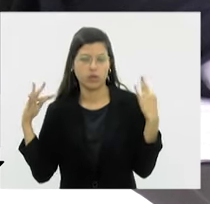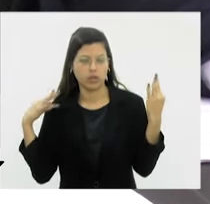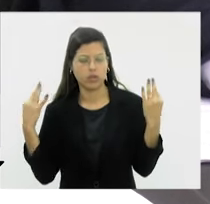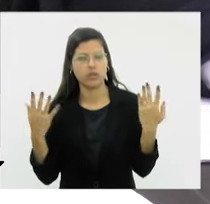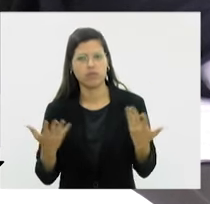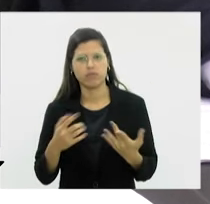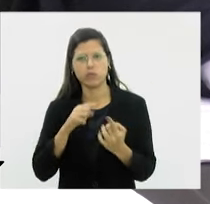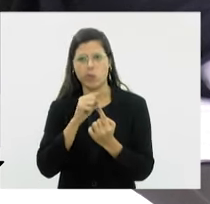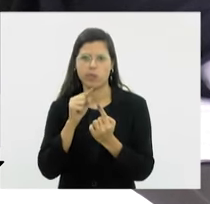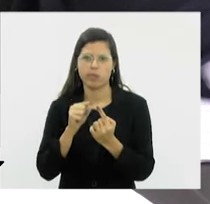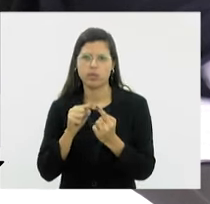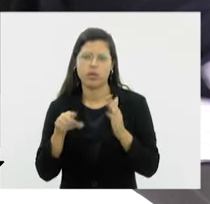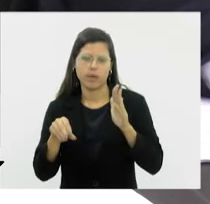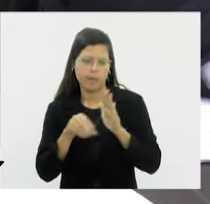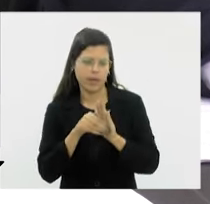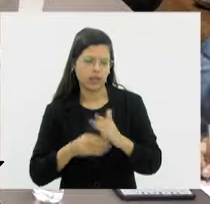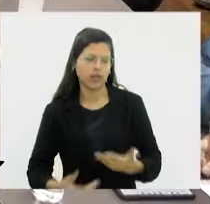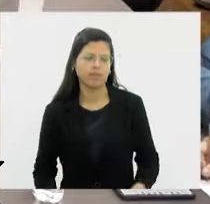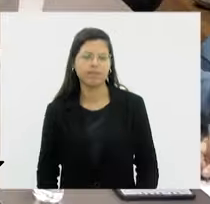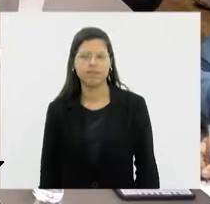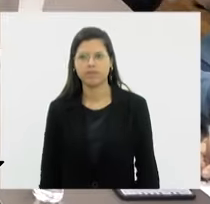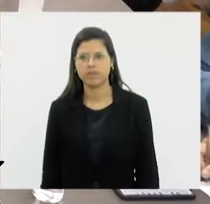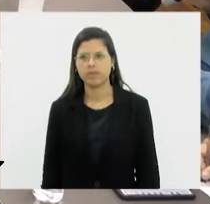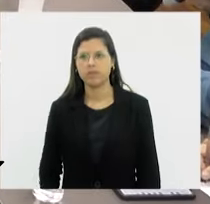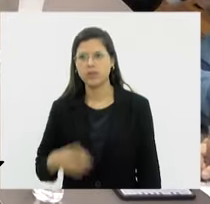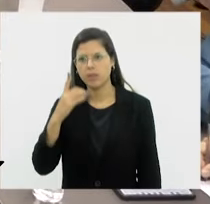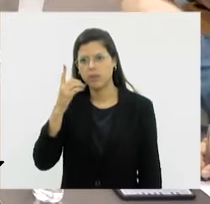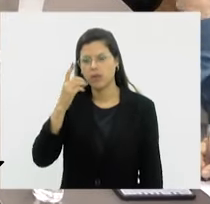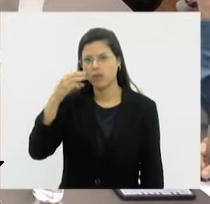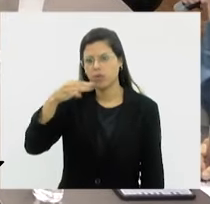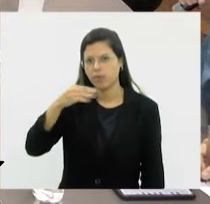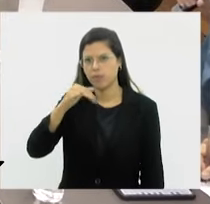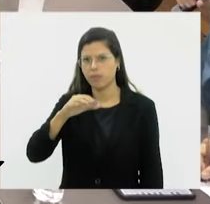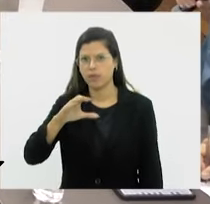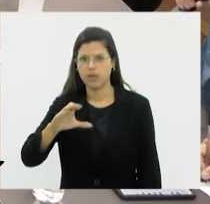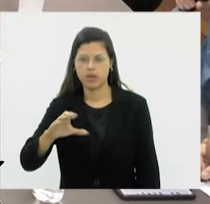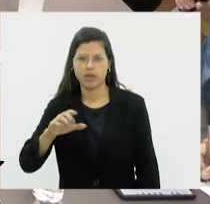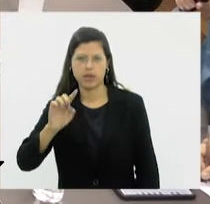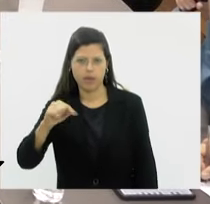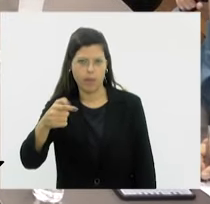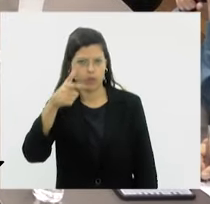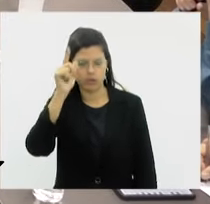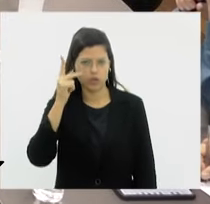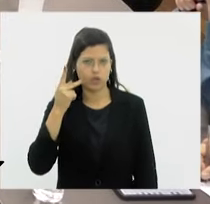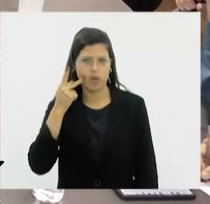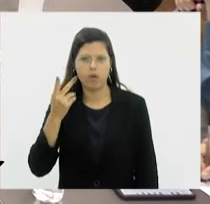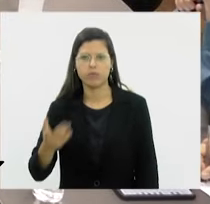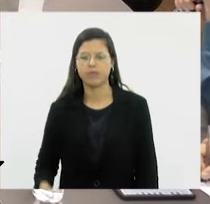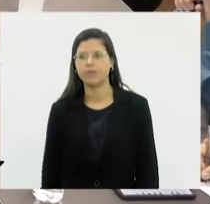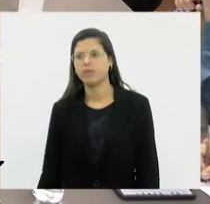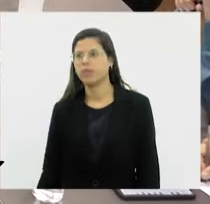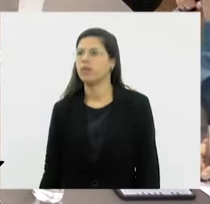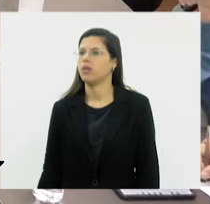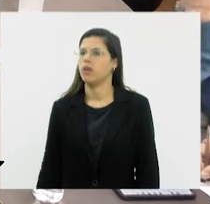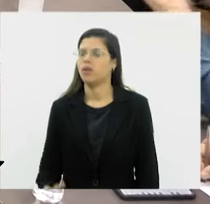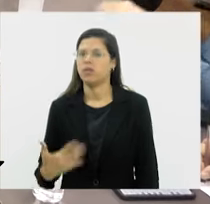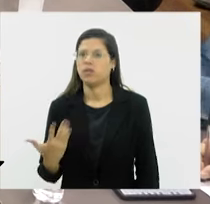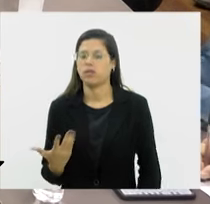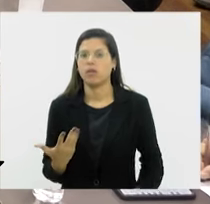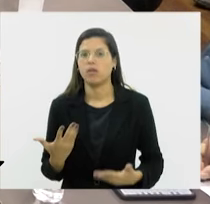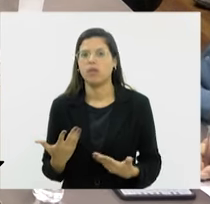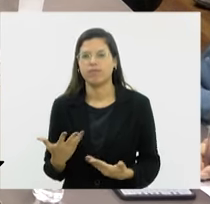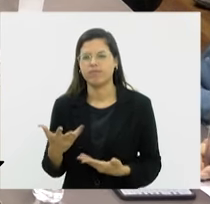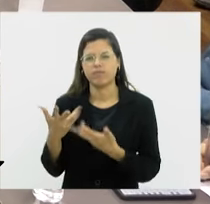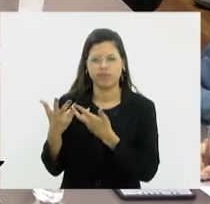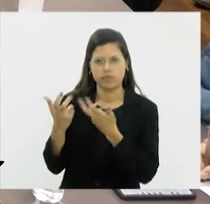das minhas emendas. Presidente. Deputado Mink, depois o deputado Luiz Paulo e eu para o discutir. Presidente, eu ouvi atentamente a deputada